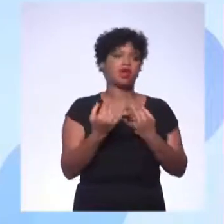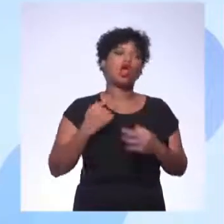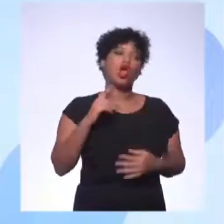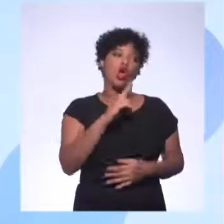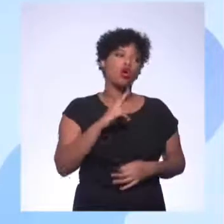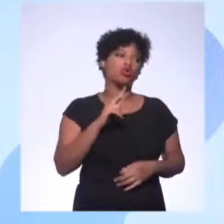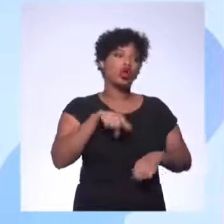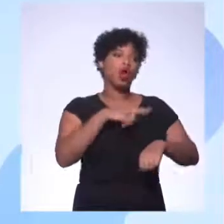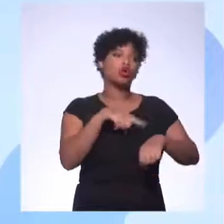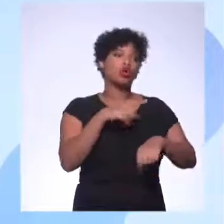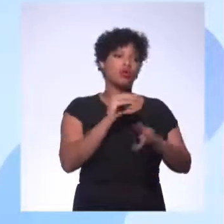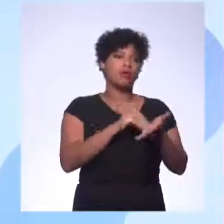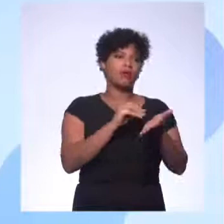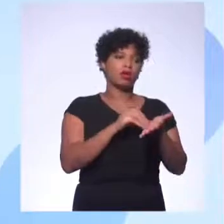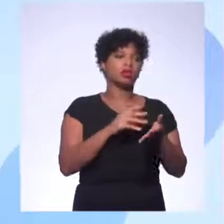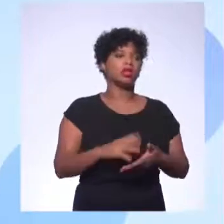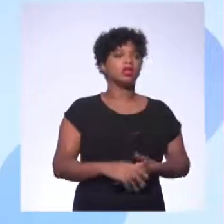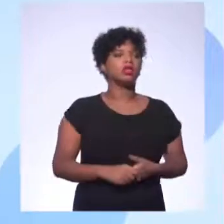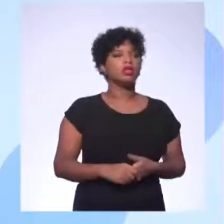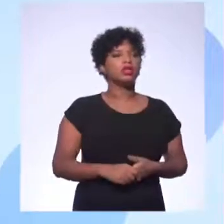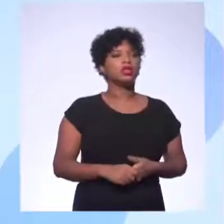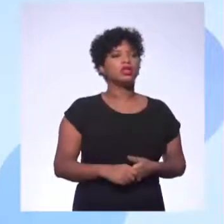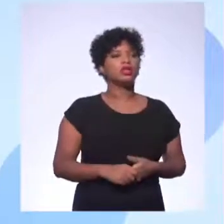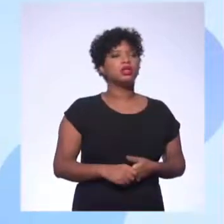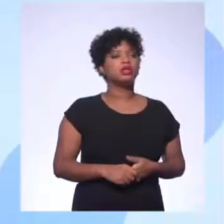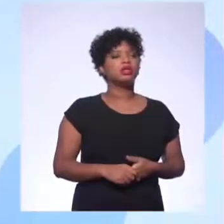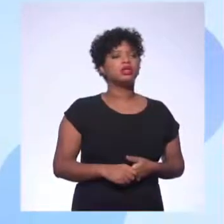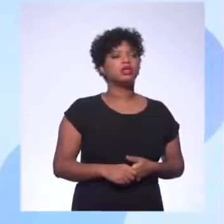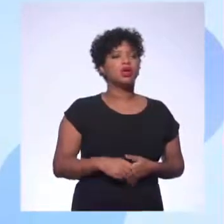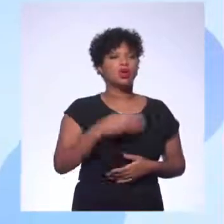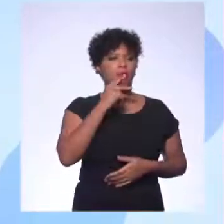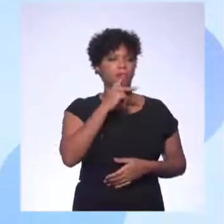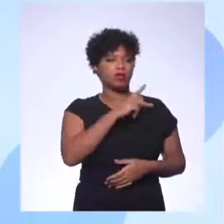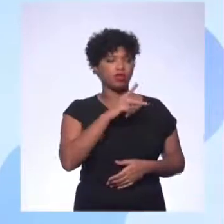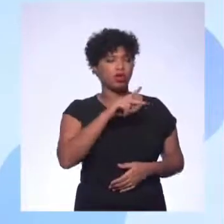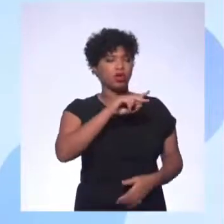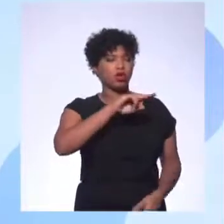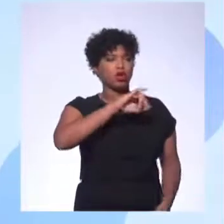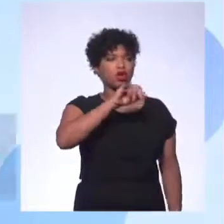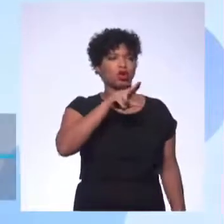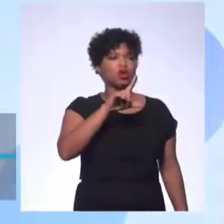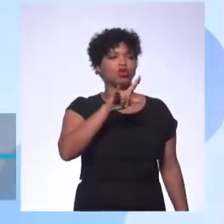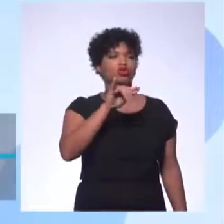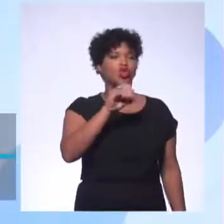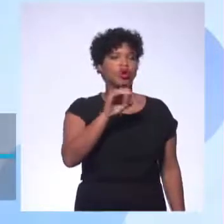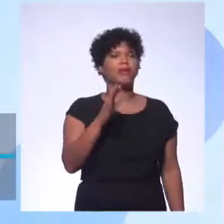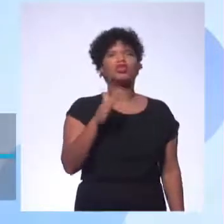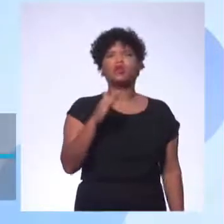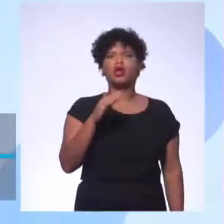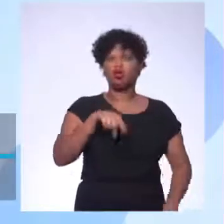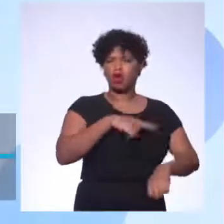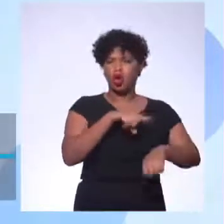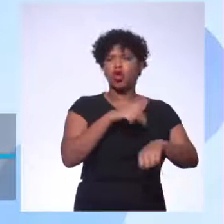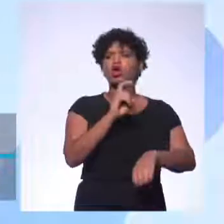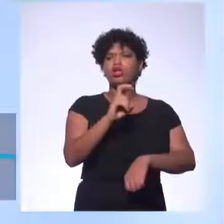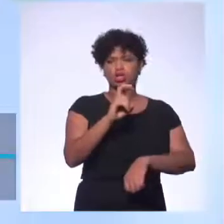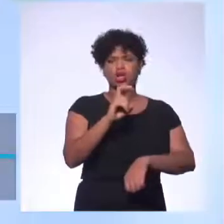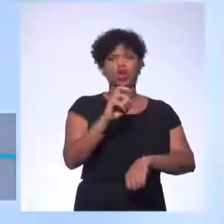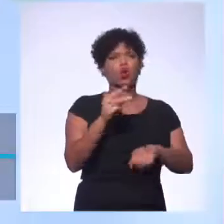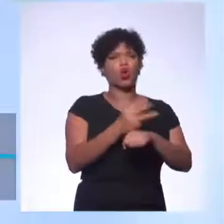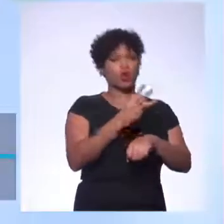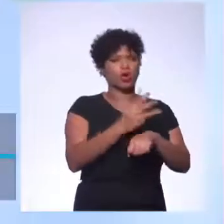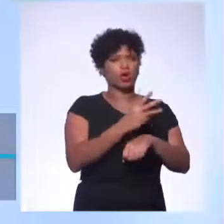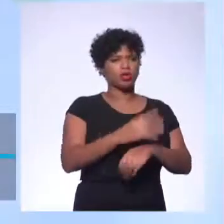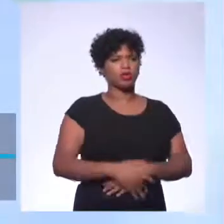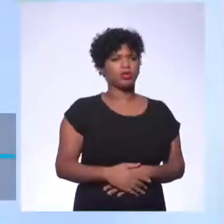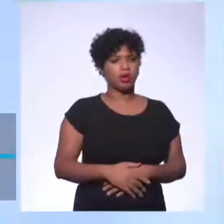mas o tempo ela não colocou. O Pro Júlio César colocou 5 horas, WhatsApp, pesquisas e sites. O pessoal está colocando aqui 5,